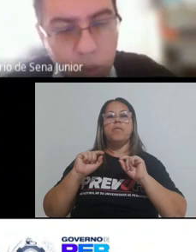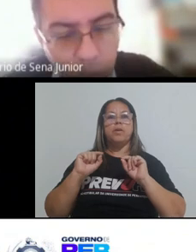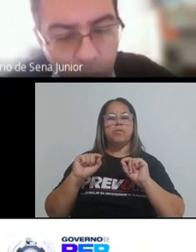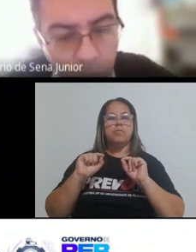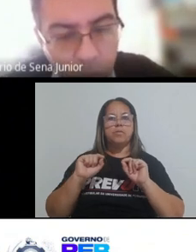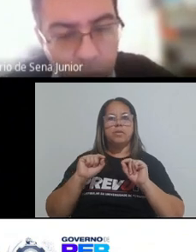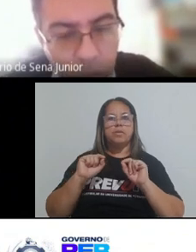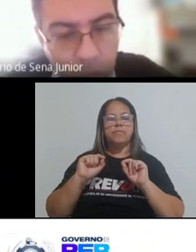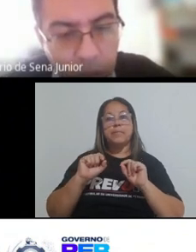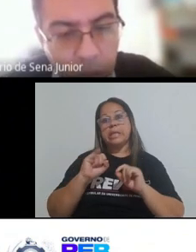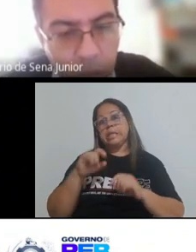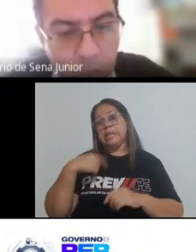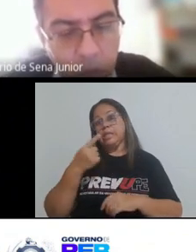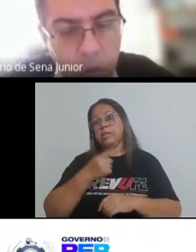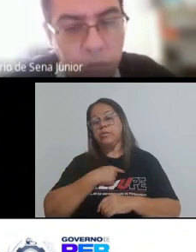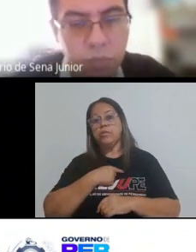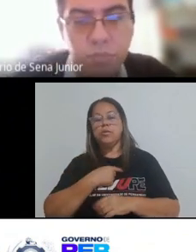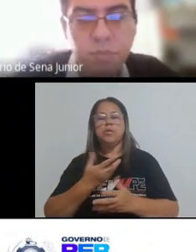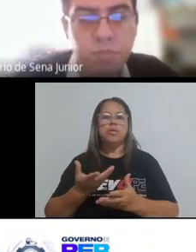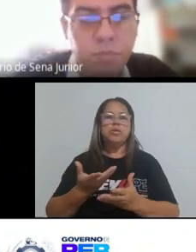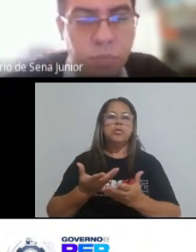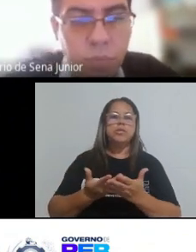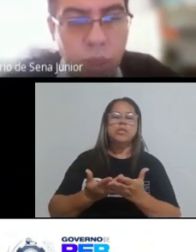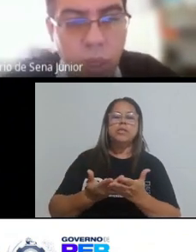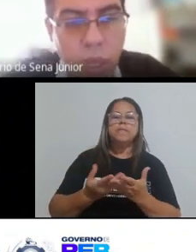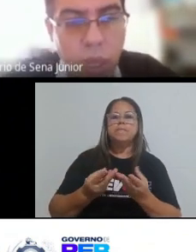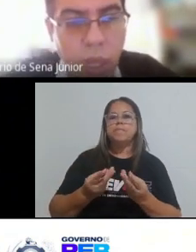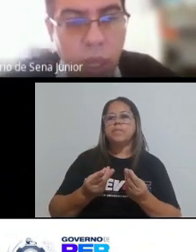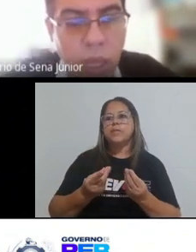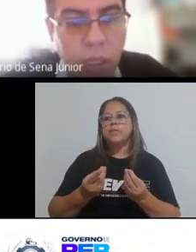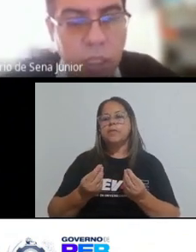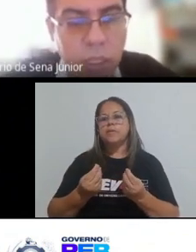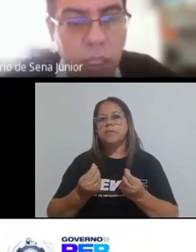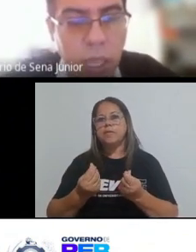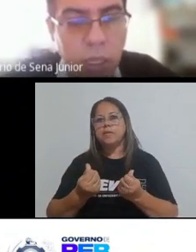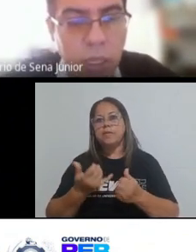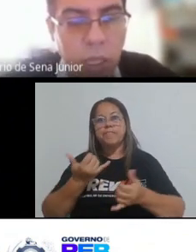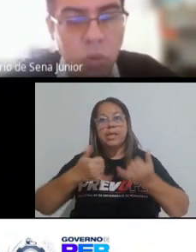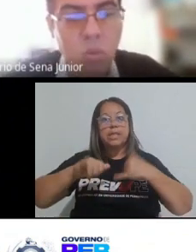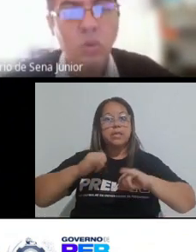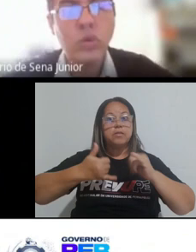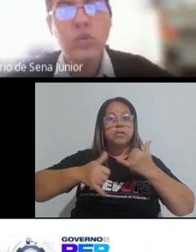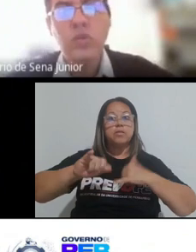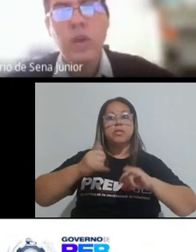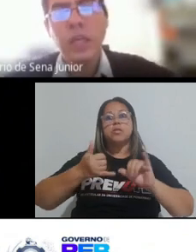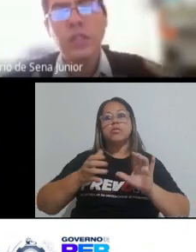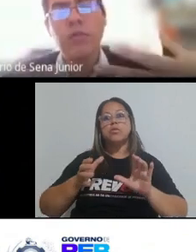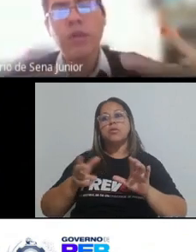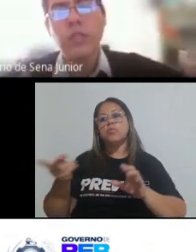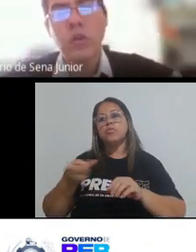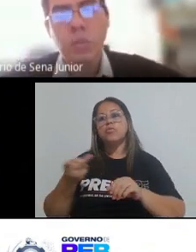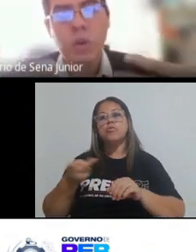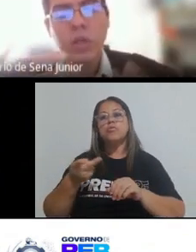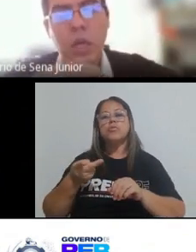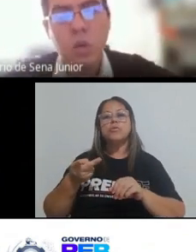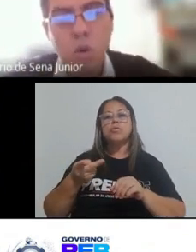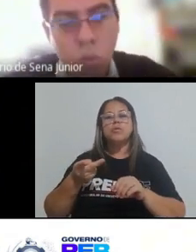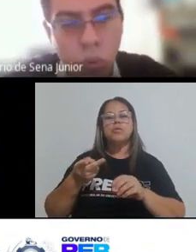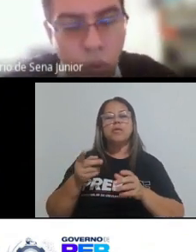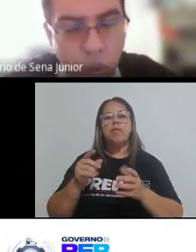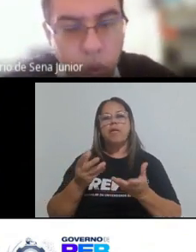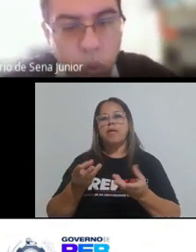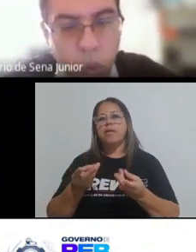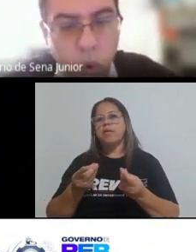então, se nós determinarmos a energia cinética, o conjunto vai se comportar